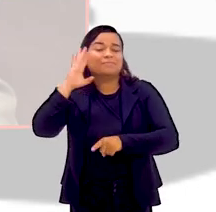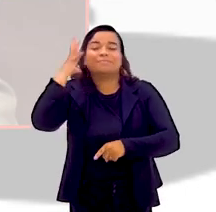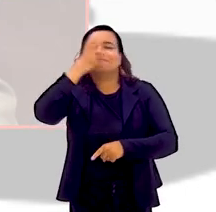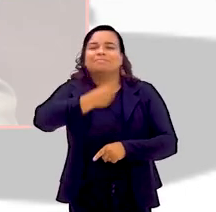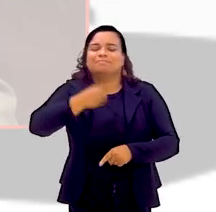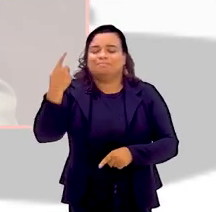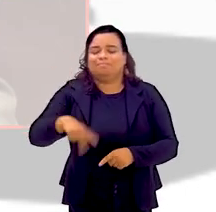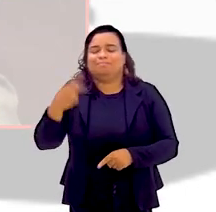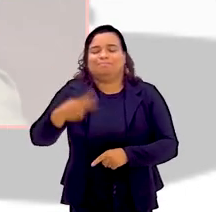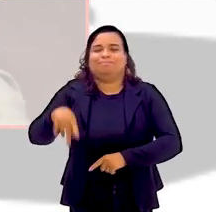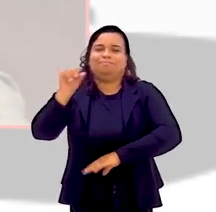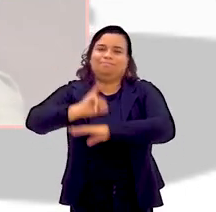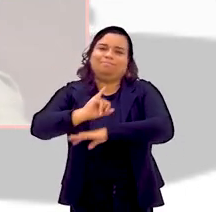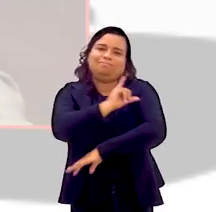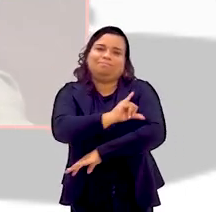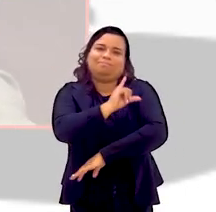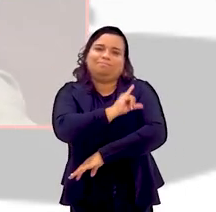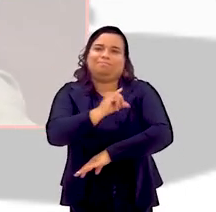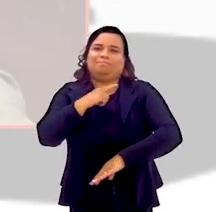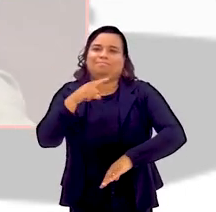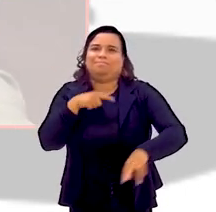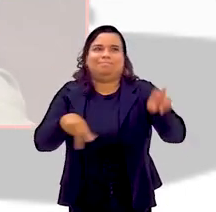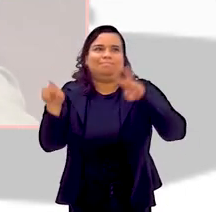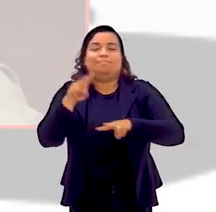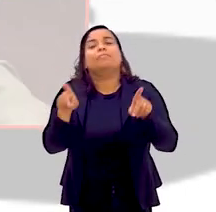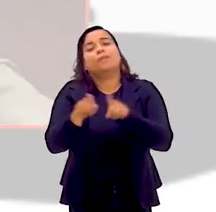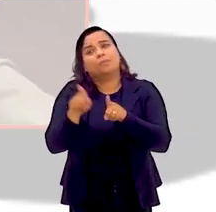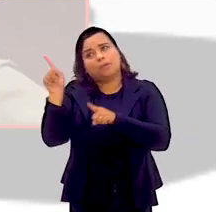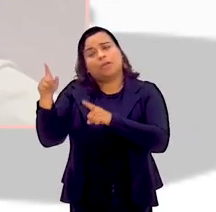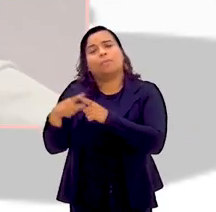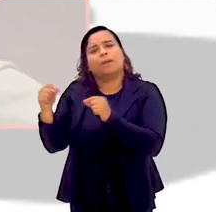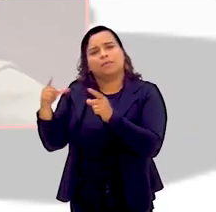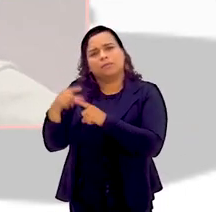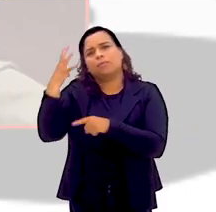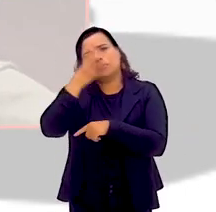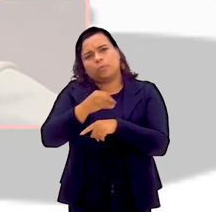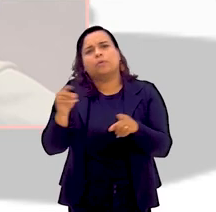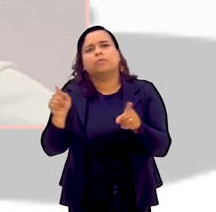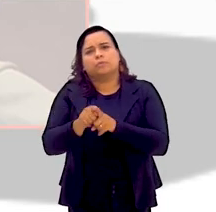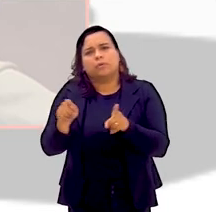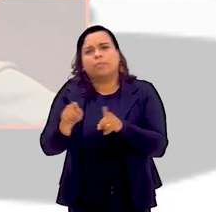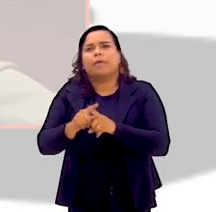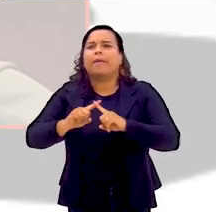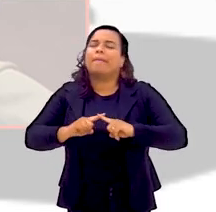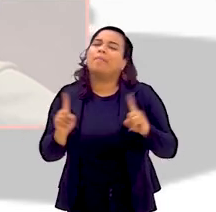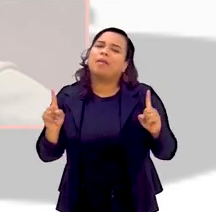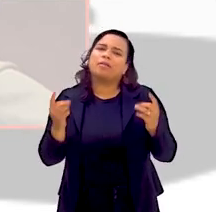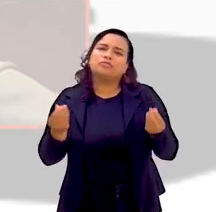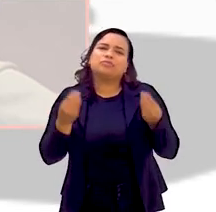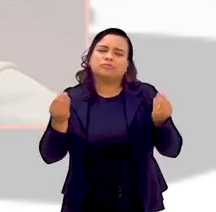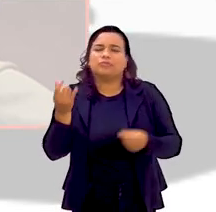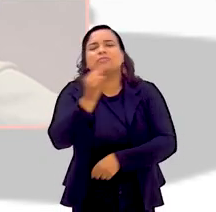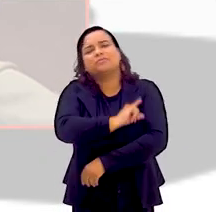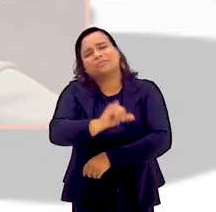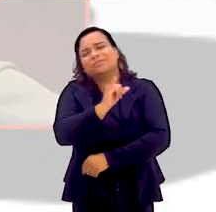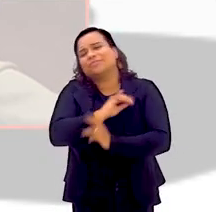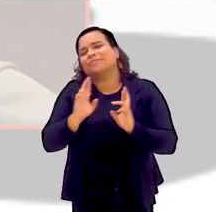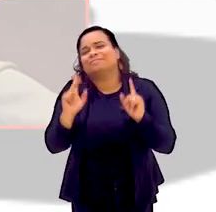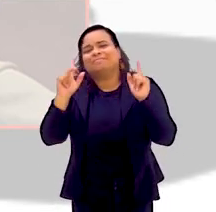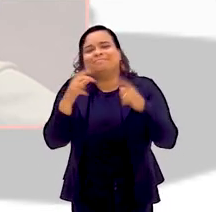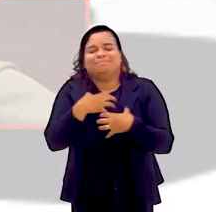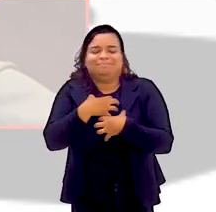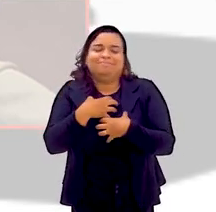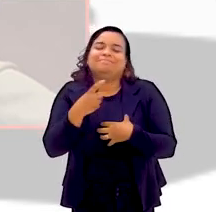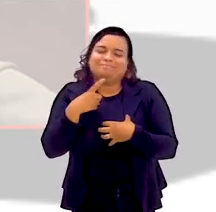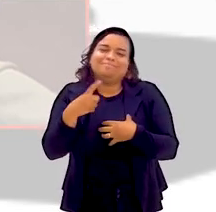tem a nossa sede aqui no Rio, que também tem uma bela sede em Brasília, da CNC, mas que com certeza o Rio